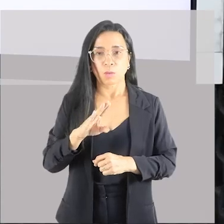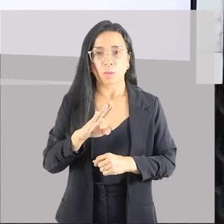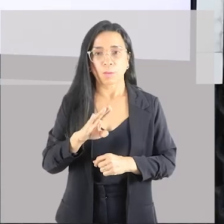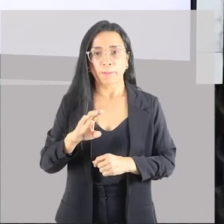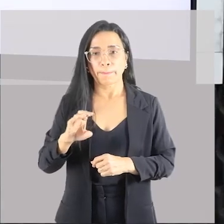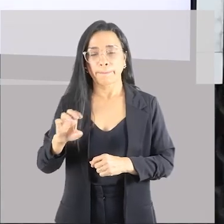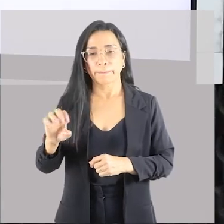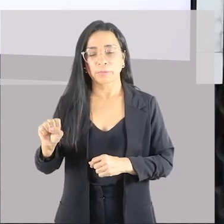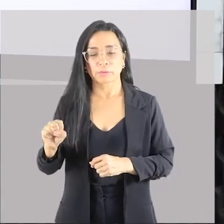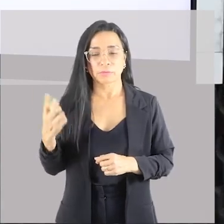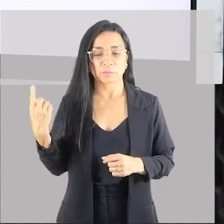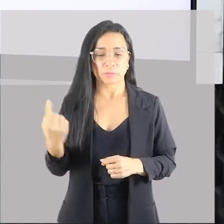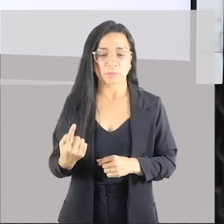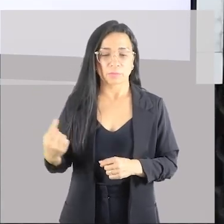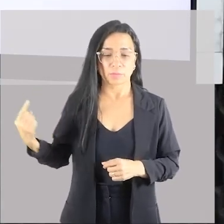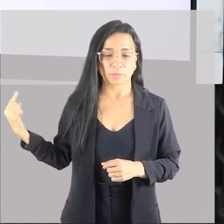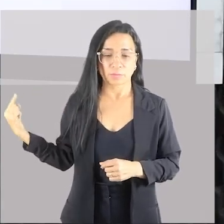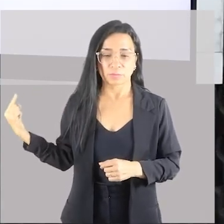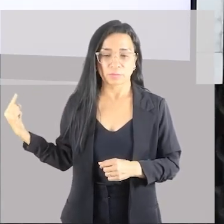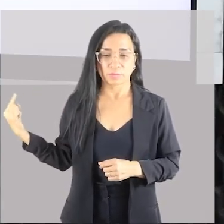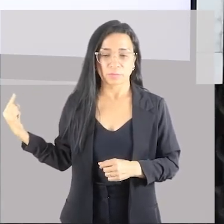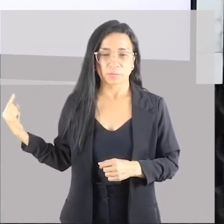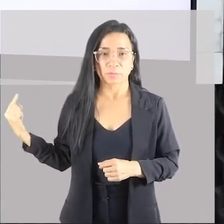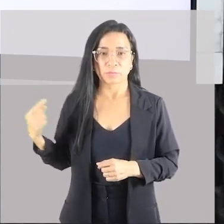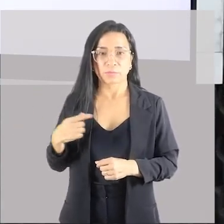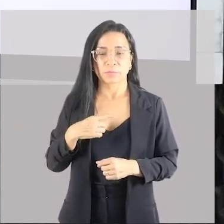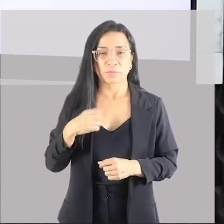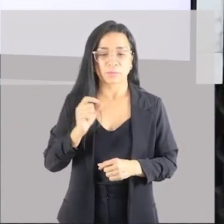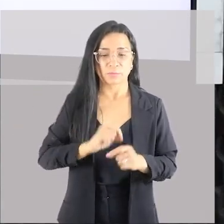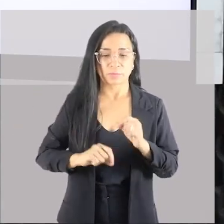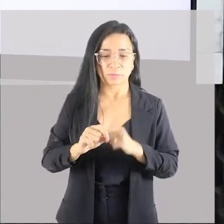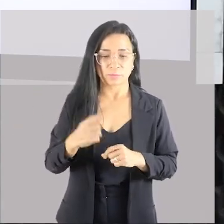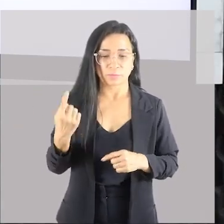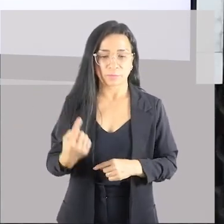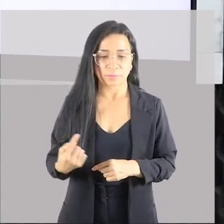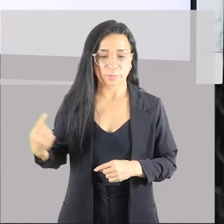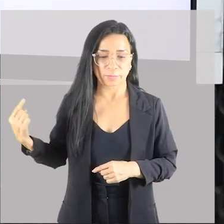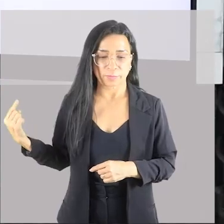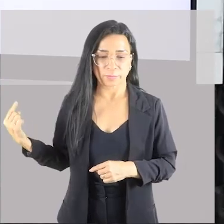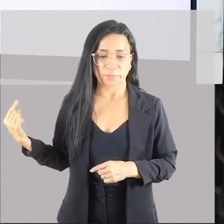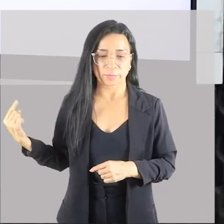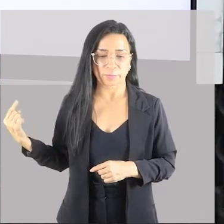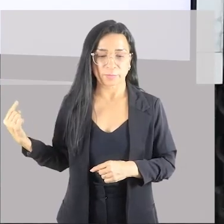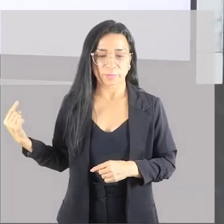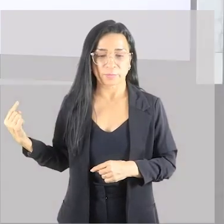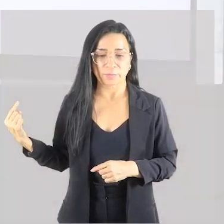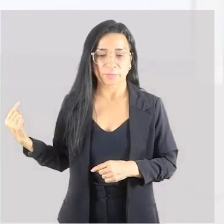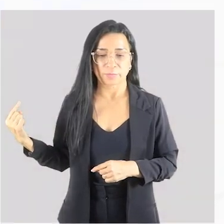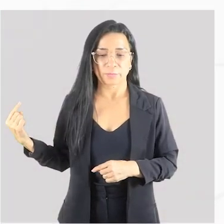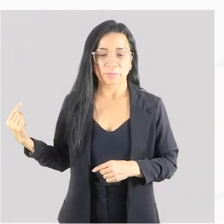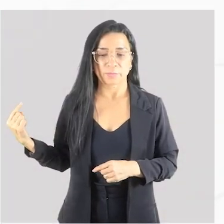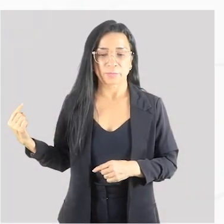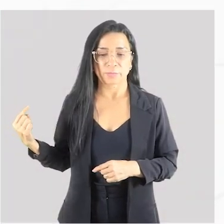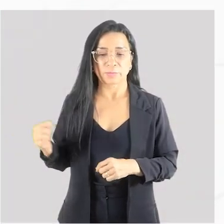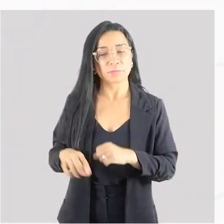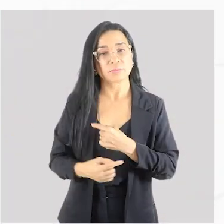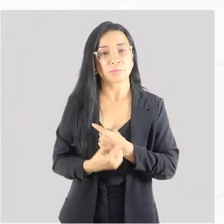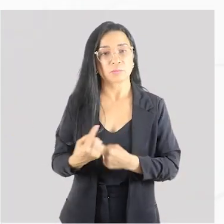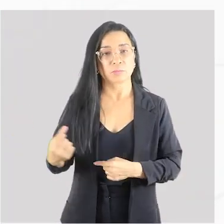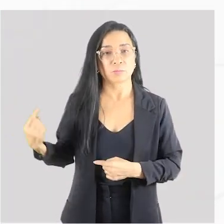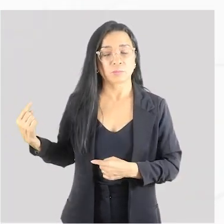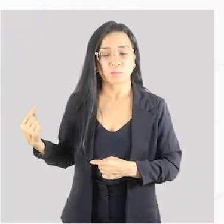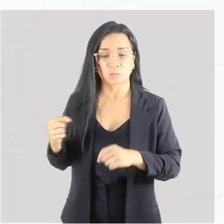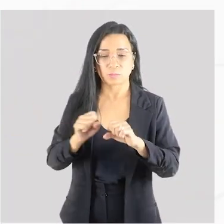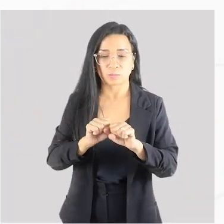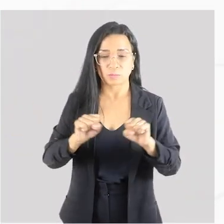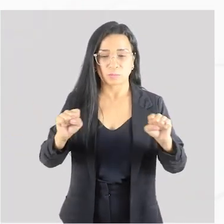um liberalismo. Vamos lá. Você tem mercantilismo e fisiocracia fora completamente. Mercantilismo e fisiocracia estão falando de questões